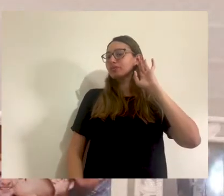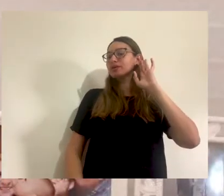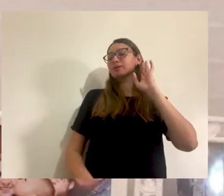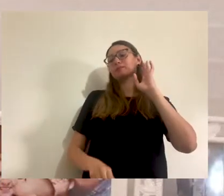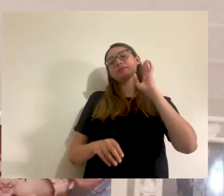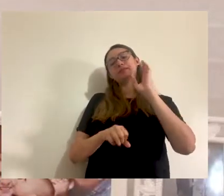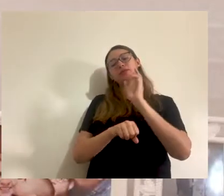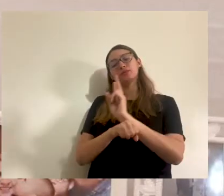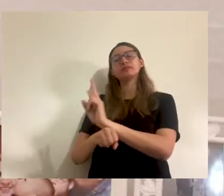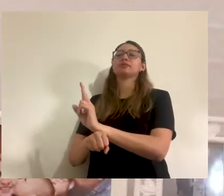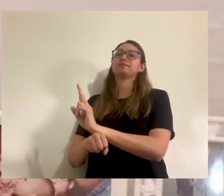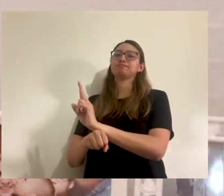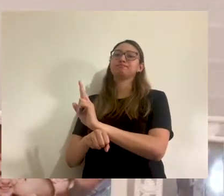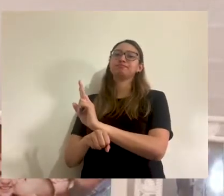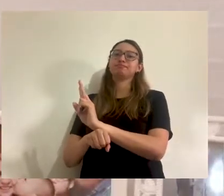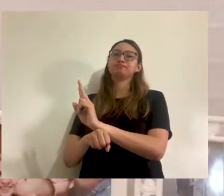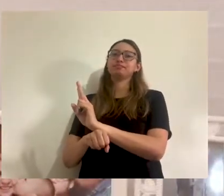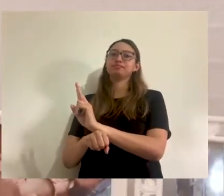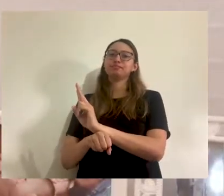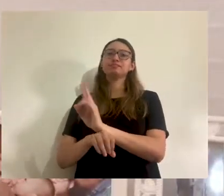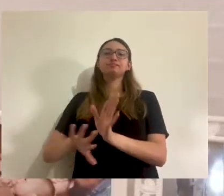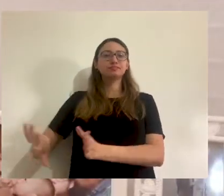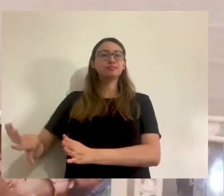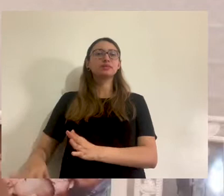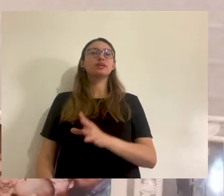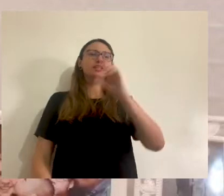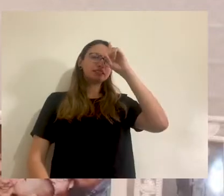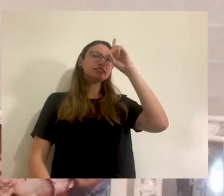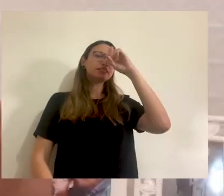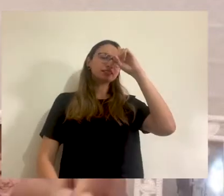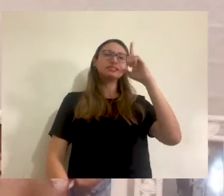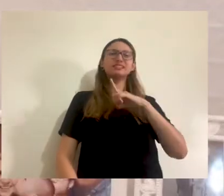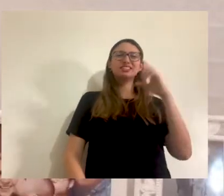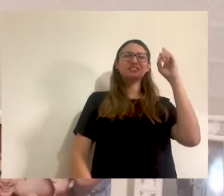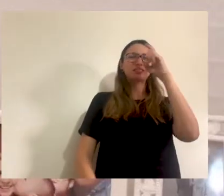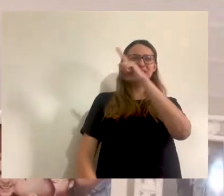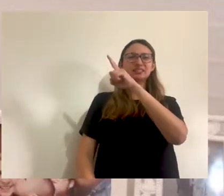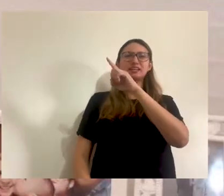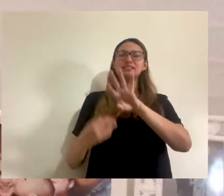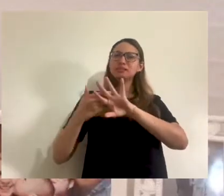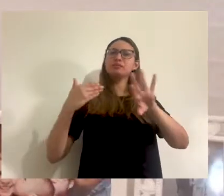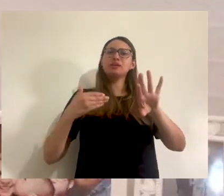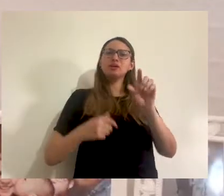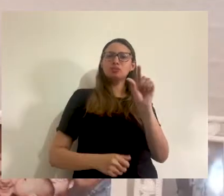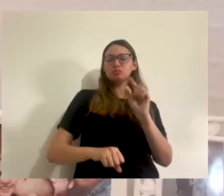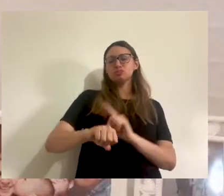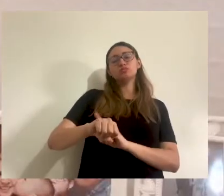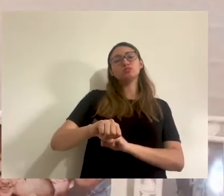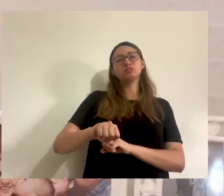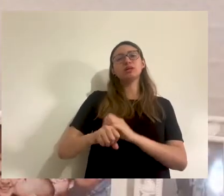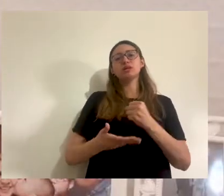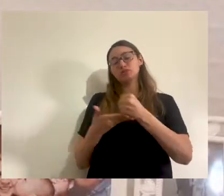cuidar daquele indivíduo. Sabe, no dia a dia nós temos dificuldade de abrir mão de parte do nosso tempo para cuidar de pessoas